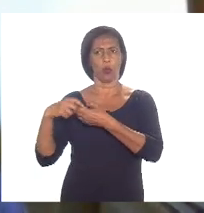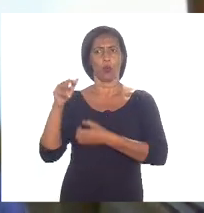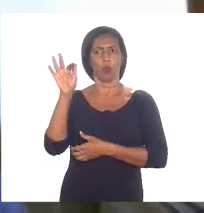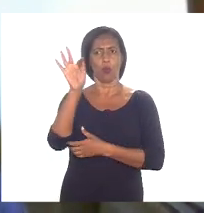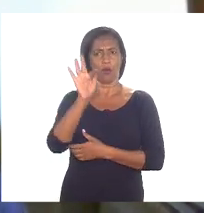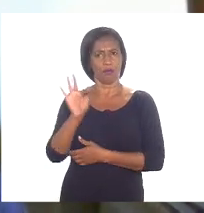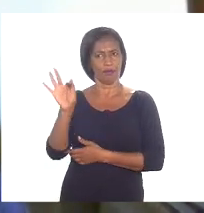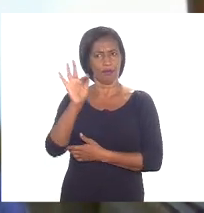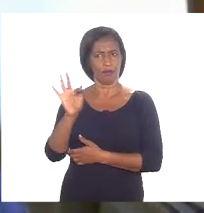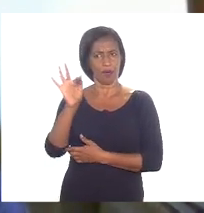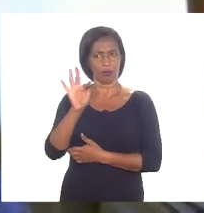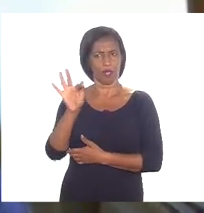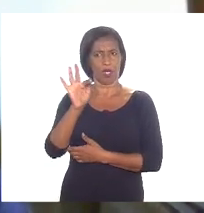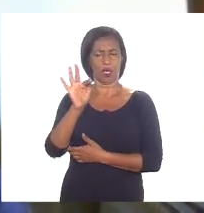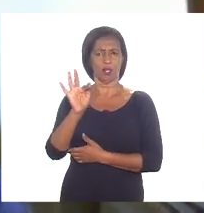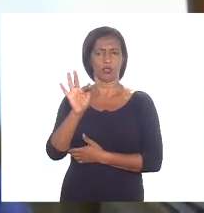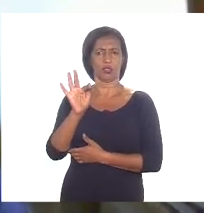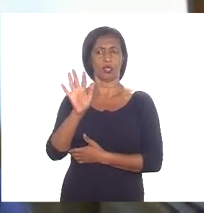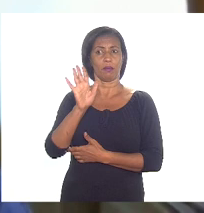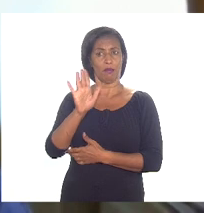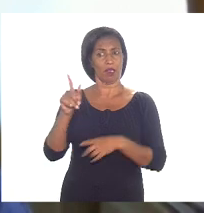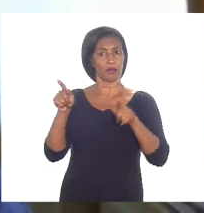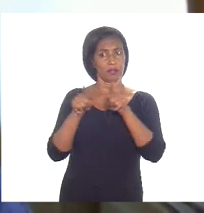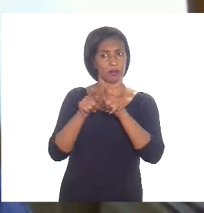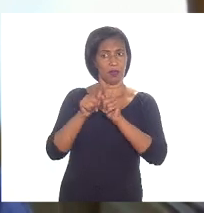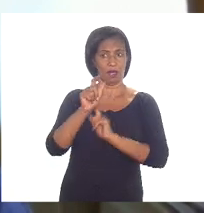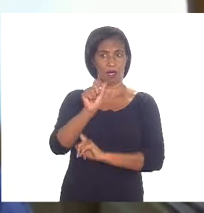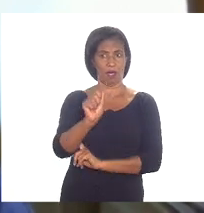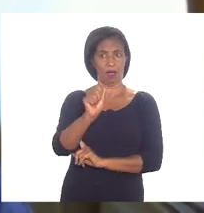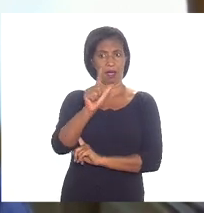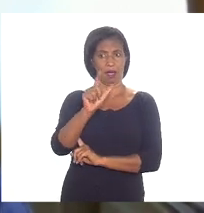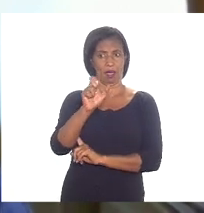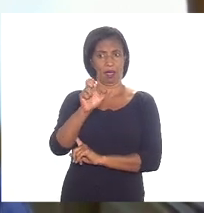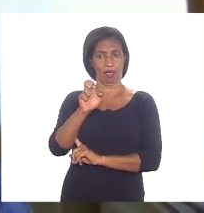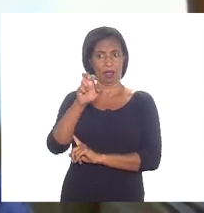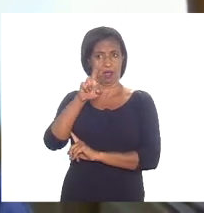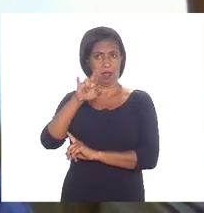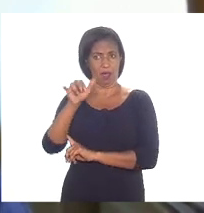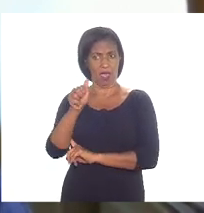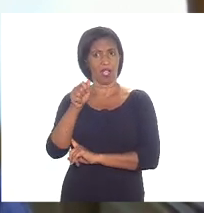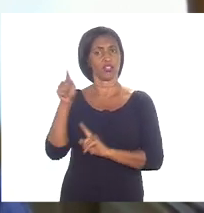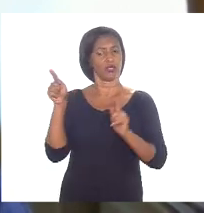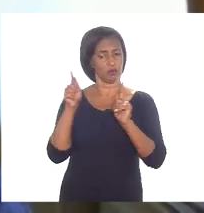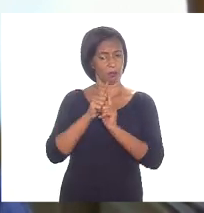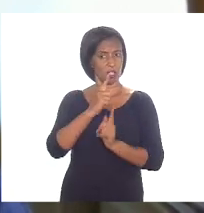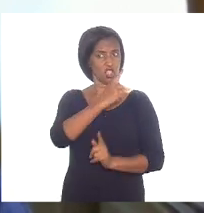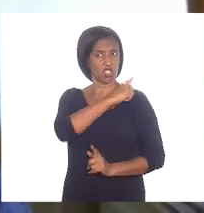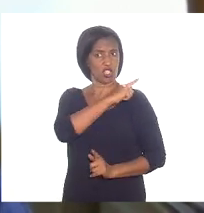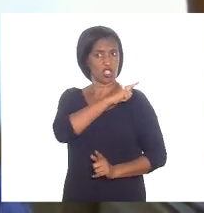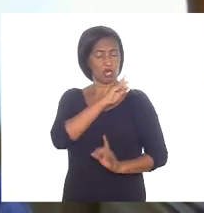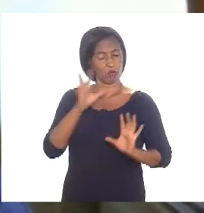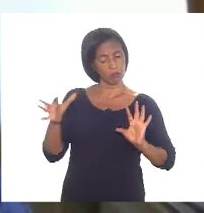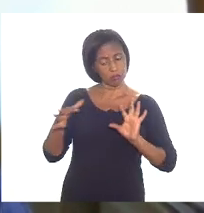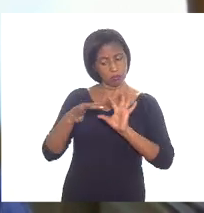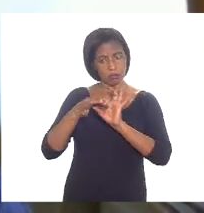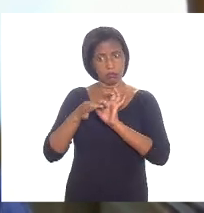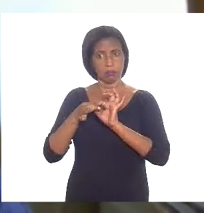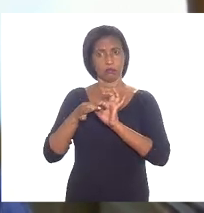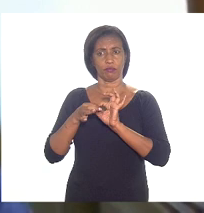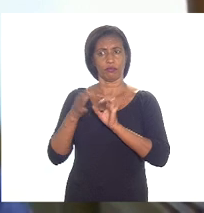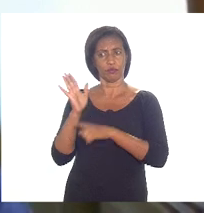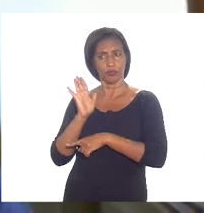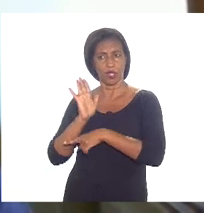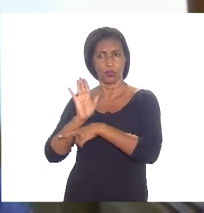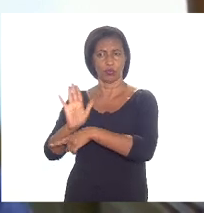LERJ também seja gestora do empreendimento. A LERJ tem que ajudar a promover